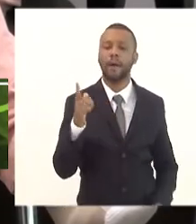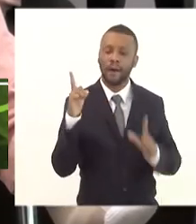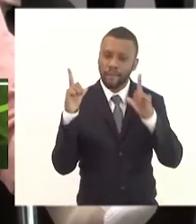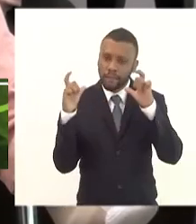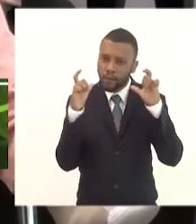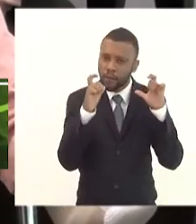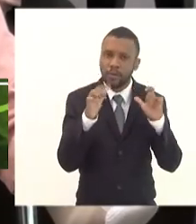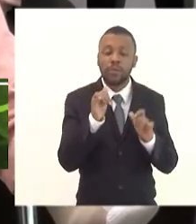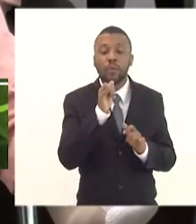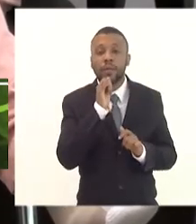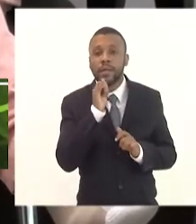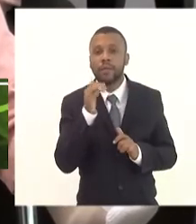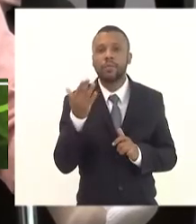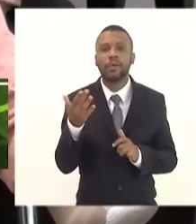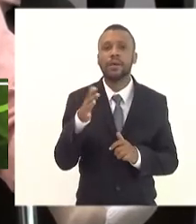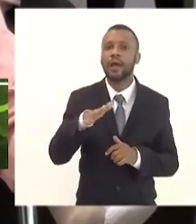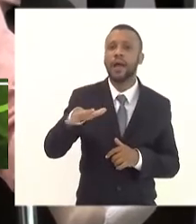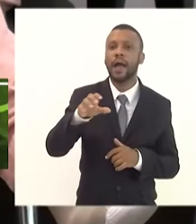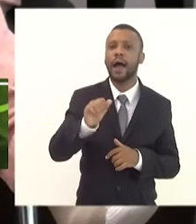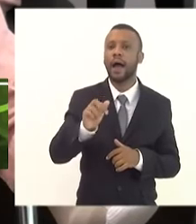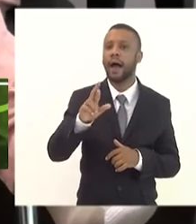córrego Fazenda Velha, em Areal.